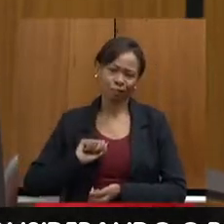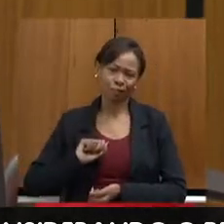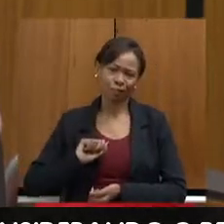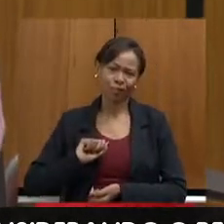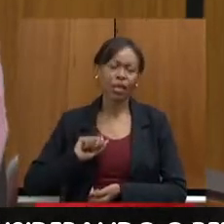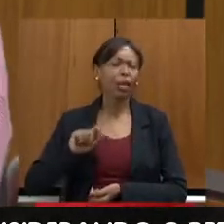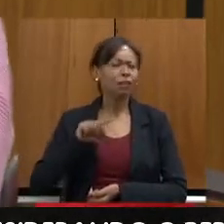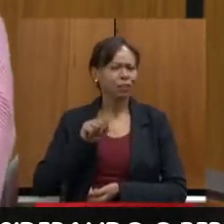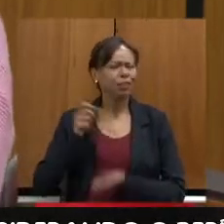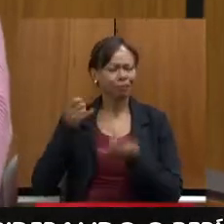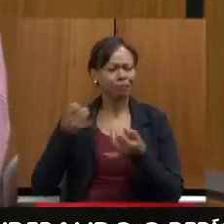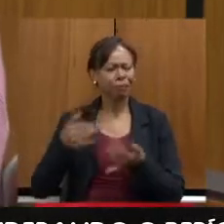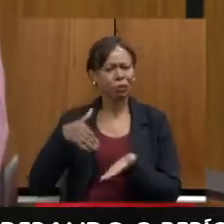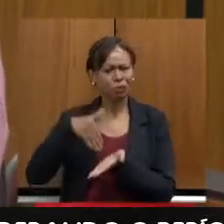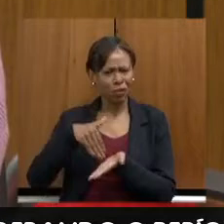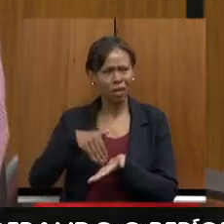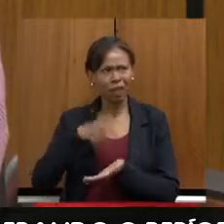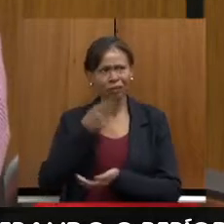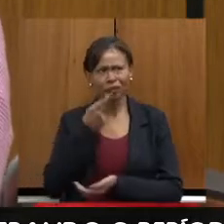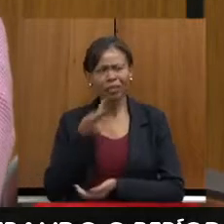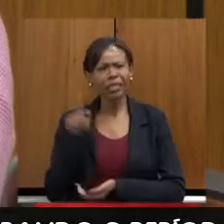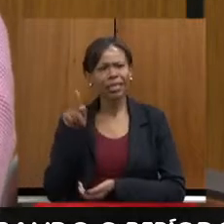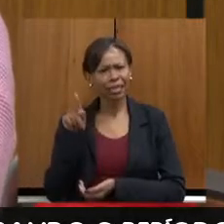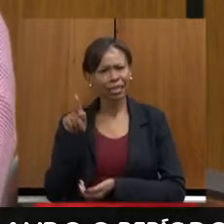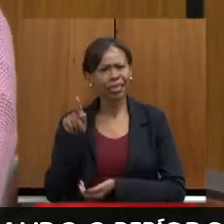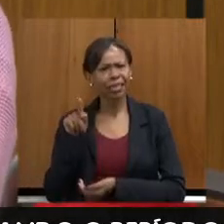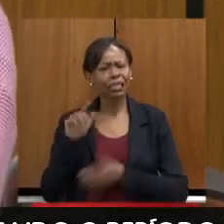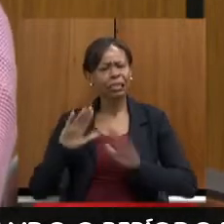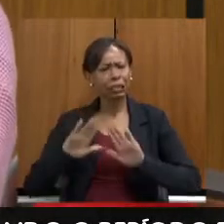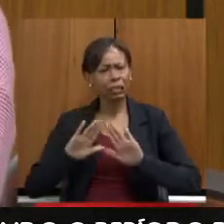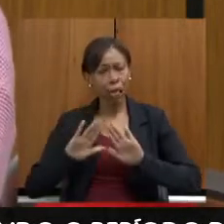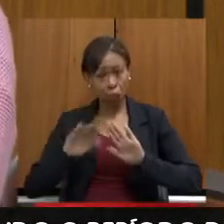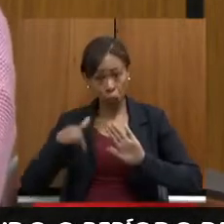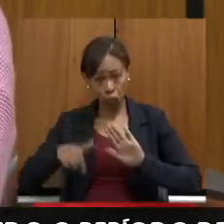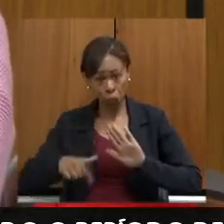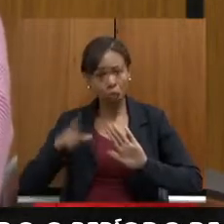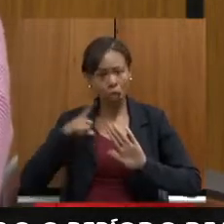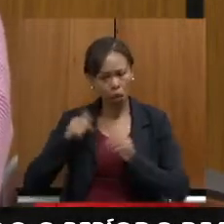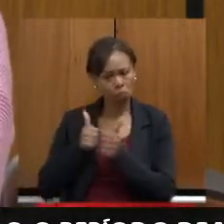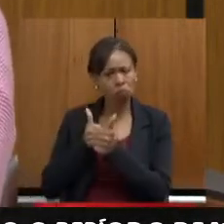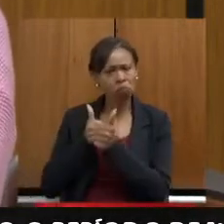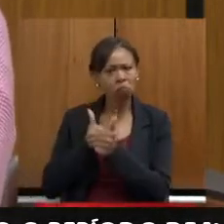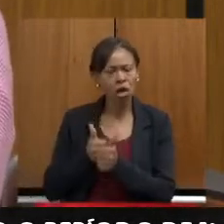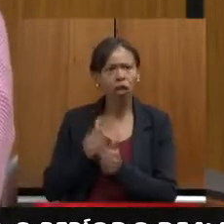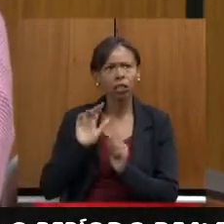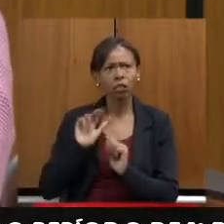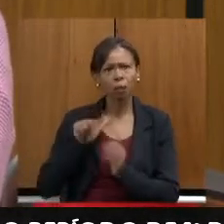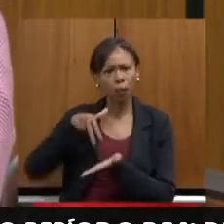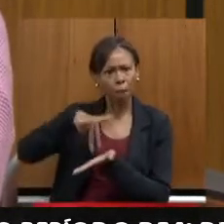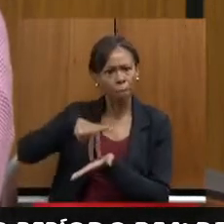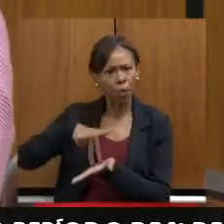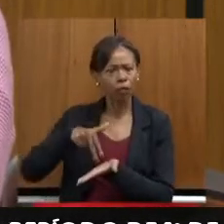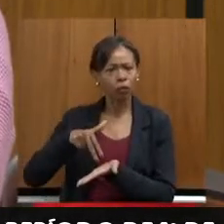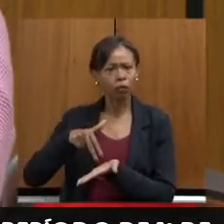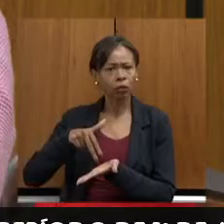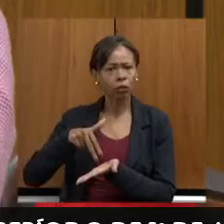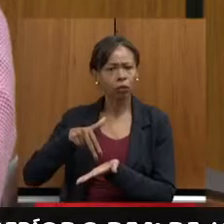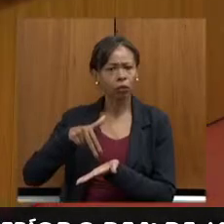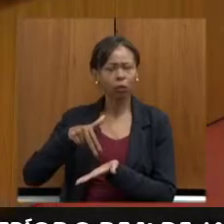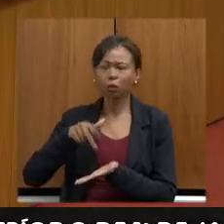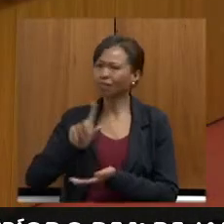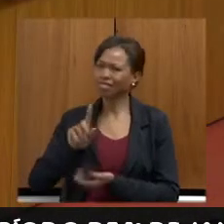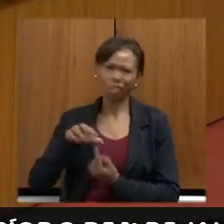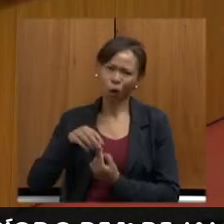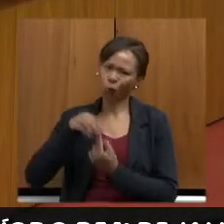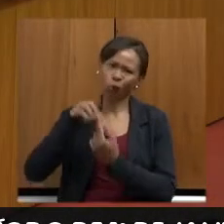tem um posicionamento na casa do acompanhamento uma frente parlamentar esse não é ruim posicionamento dessa casa tá eu já